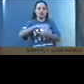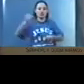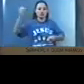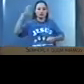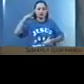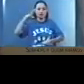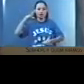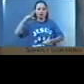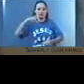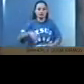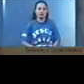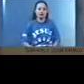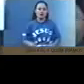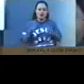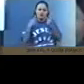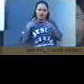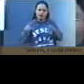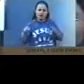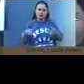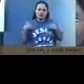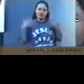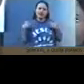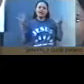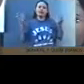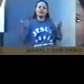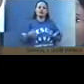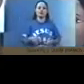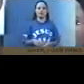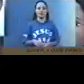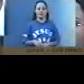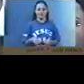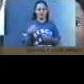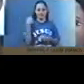por quê? Cheia. E por que que você não é feliz?